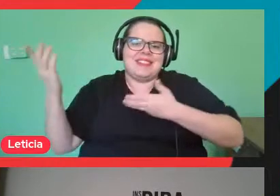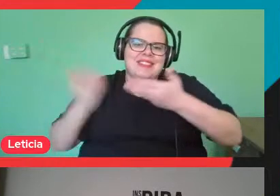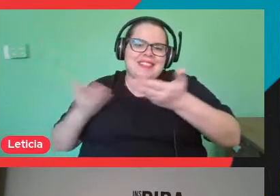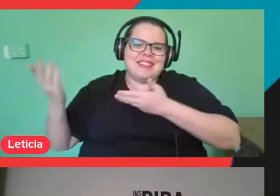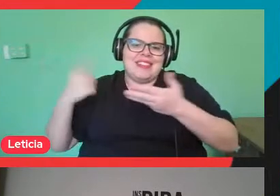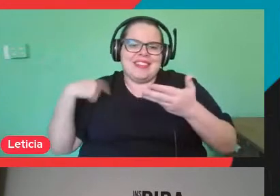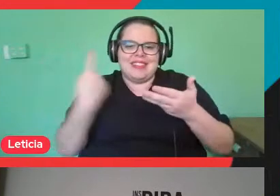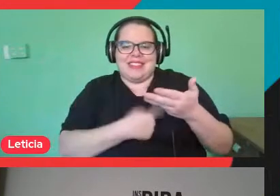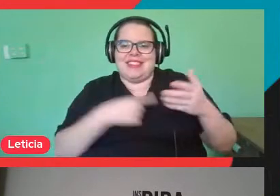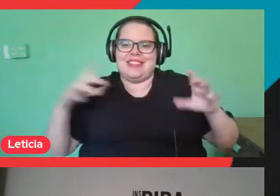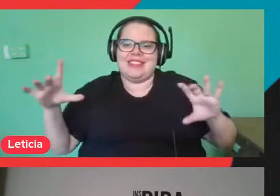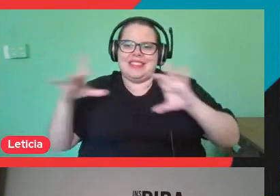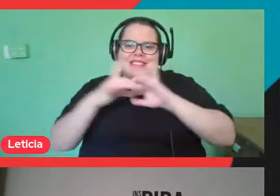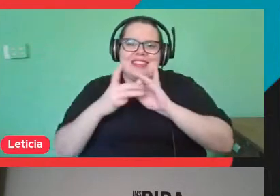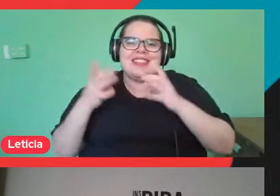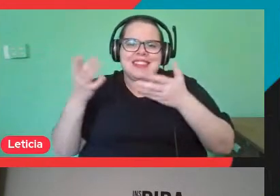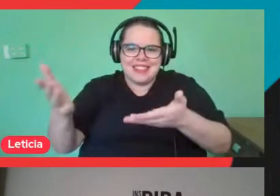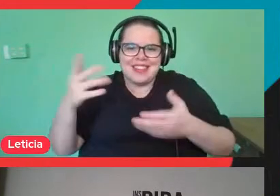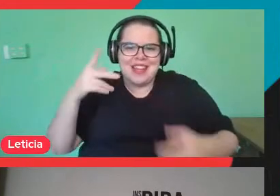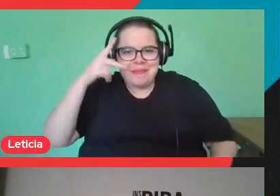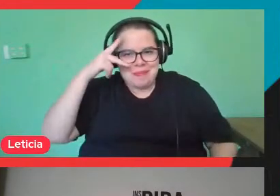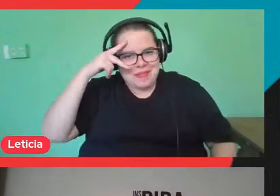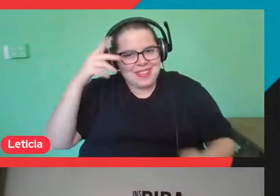e aí eu chamo a Pri.